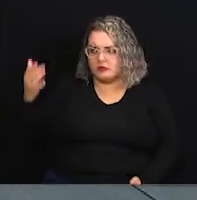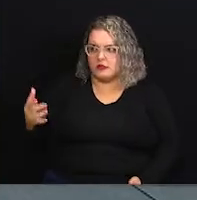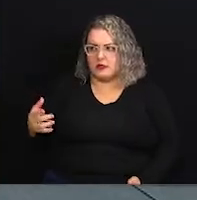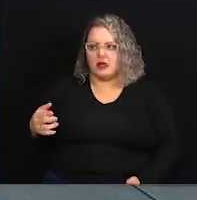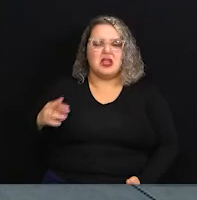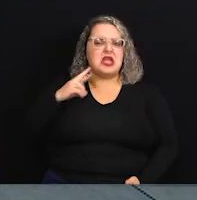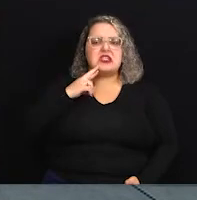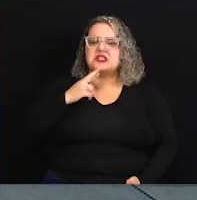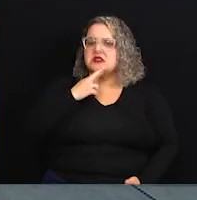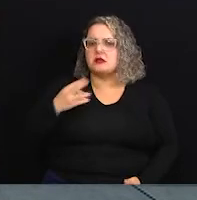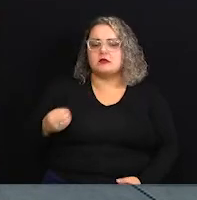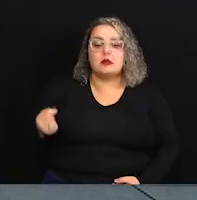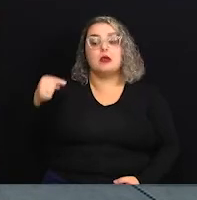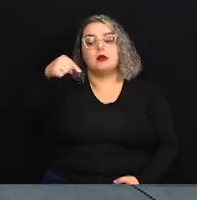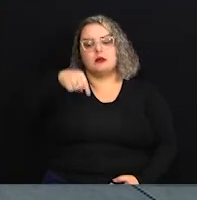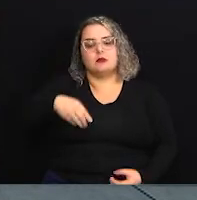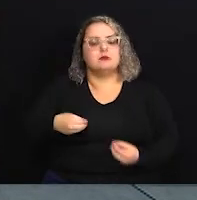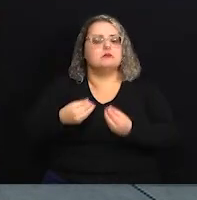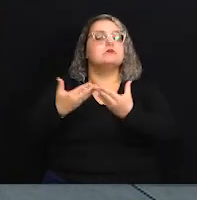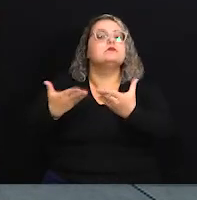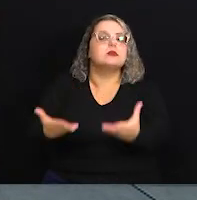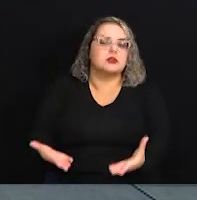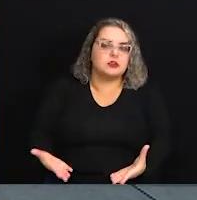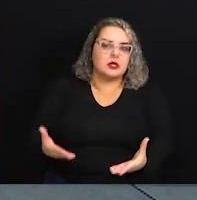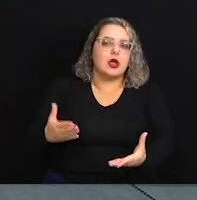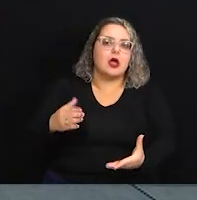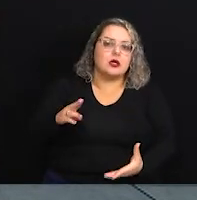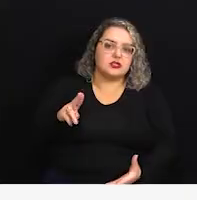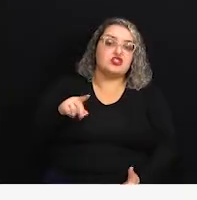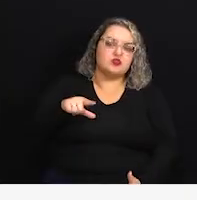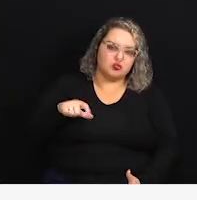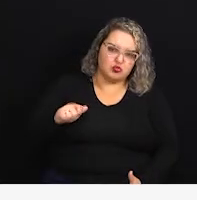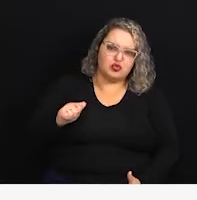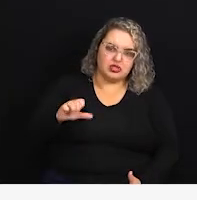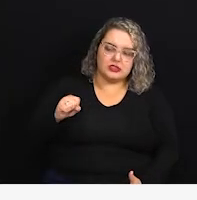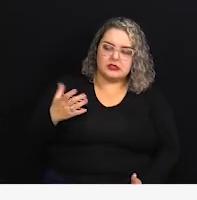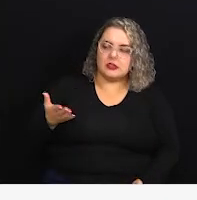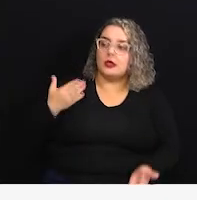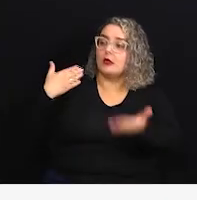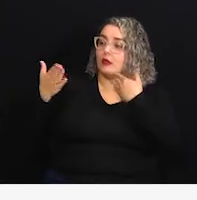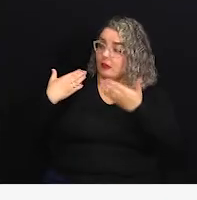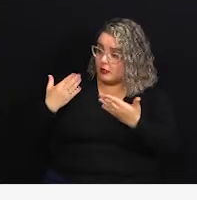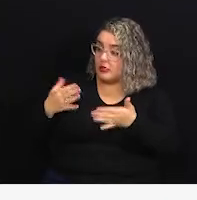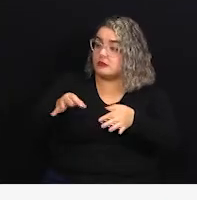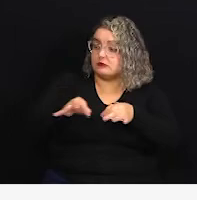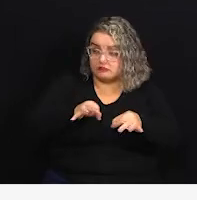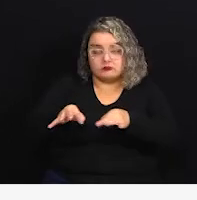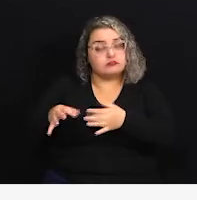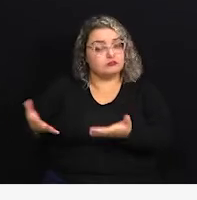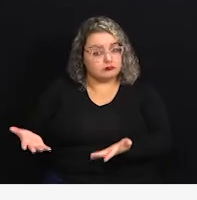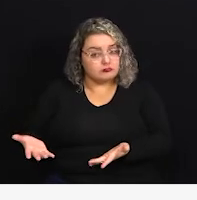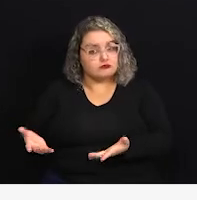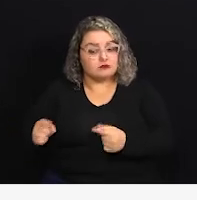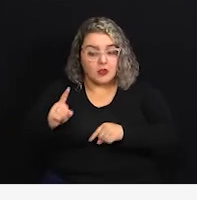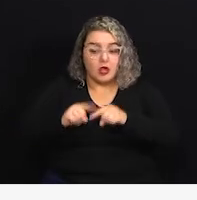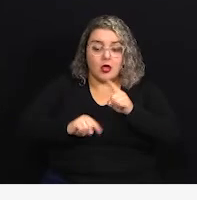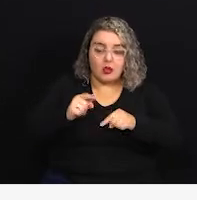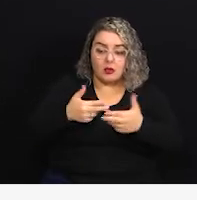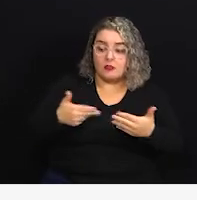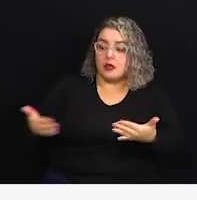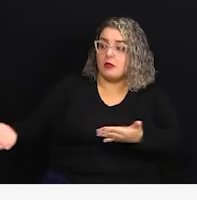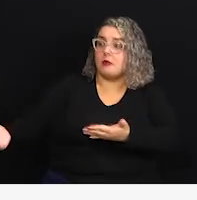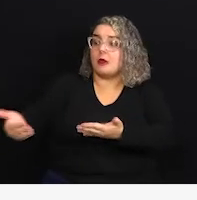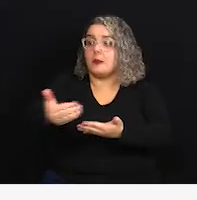muita gente, restaurantes, tudo, vem deixar essas buchas aqui. E a gente conversou sobre esse projeto em que os